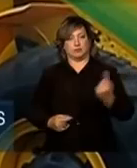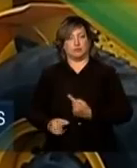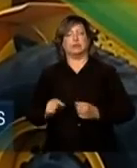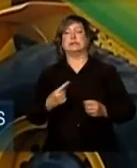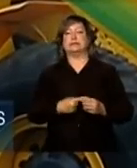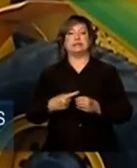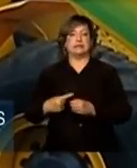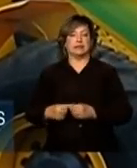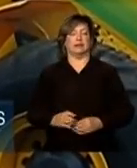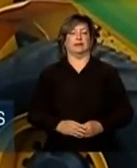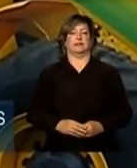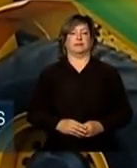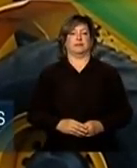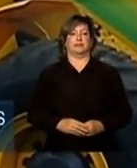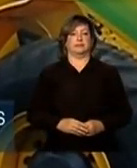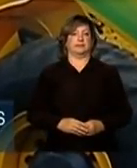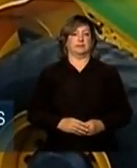seguintes cidades: